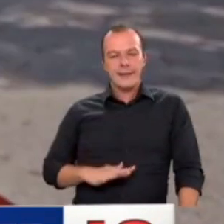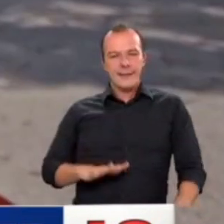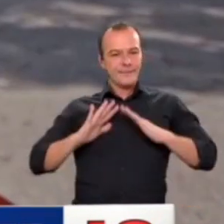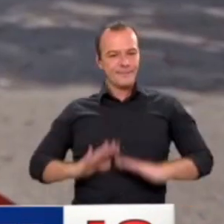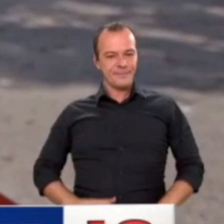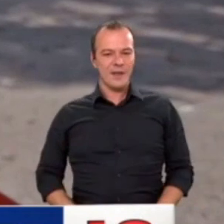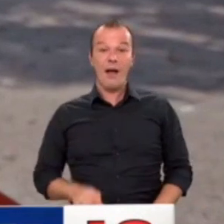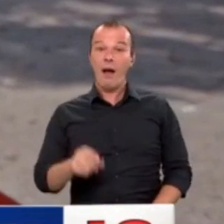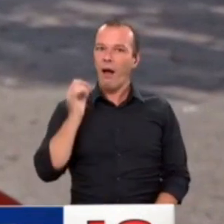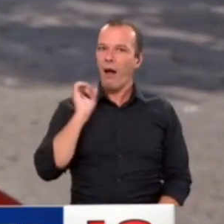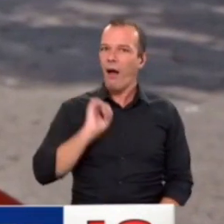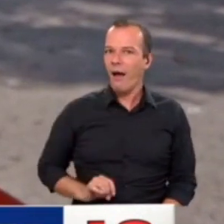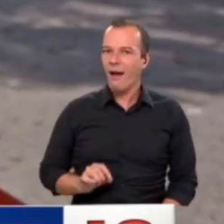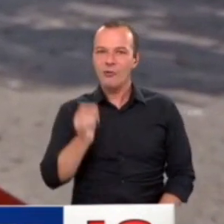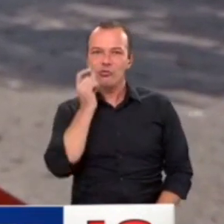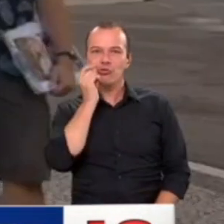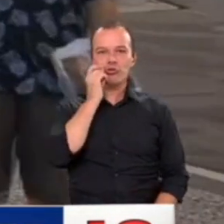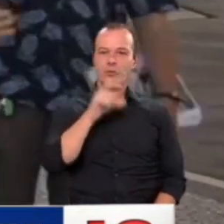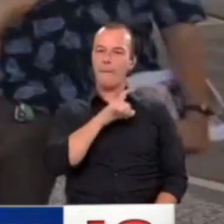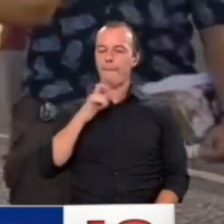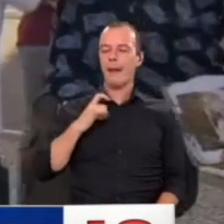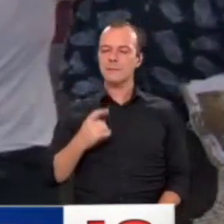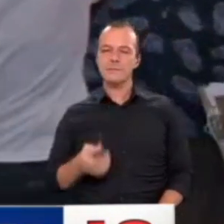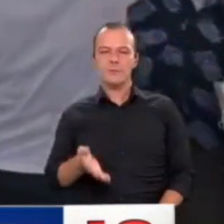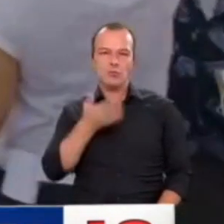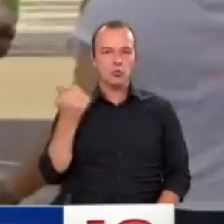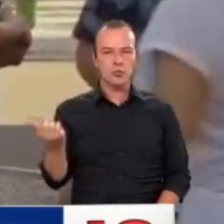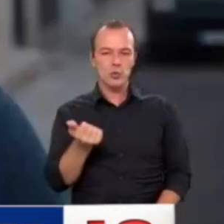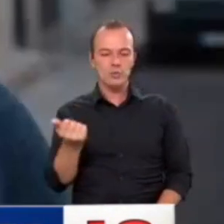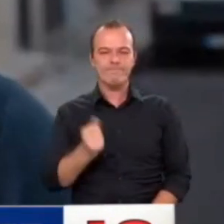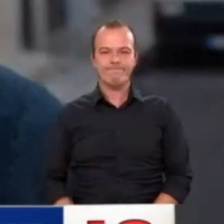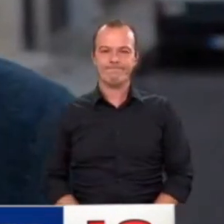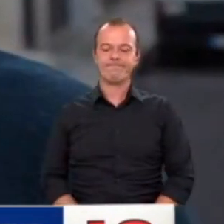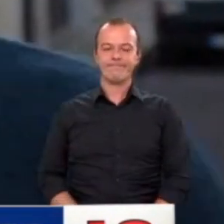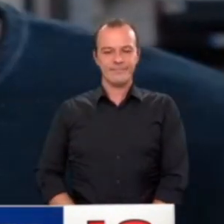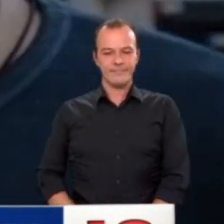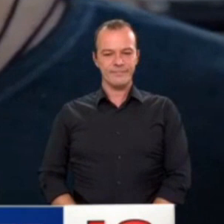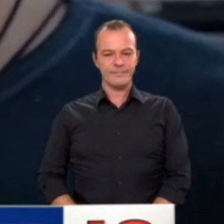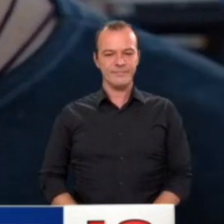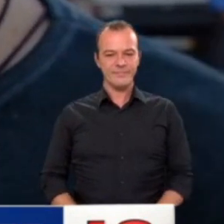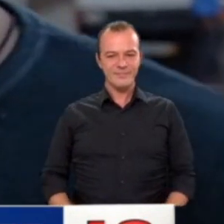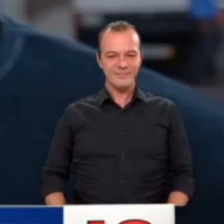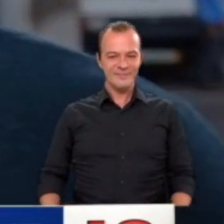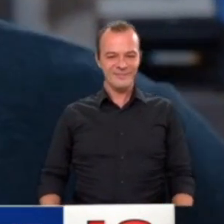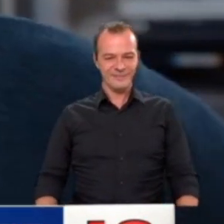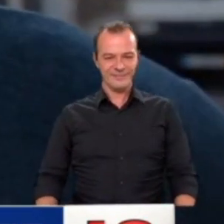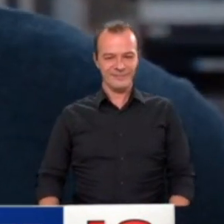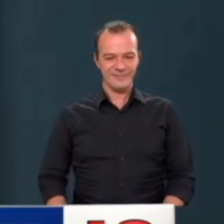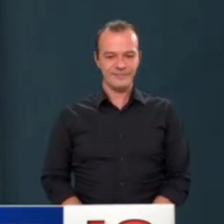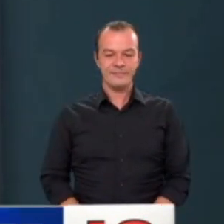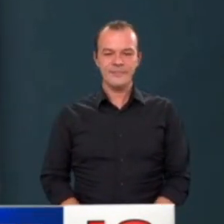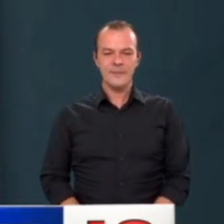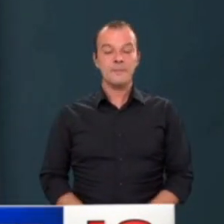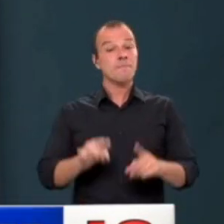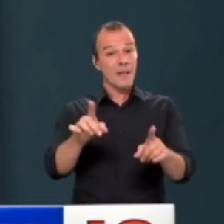O padre é um borrachinho. Não vai andar. gostava. As garotas tinham uma referência alta, aquelas estão a dizer que também